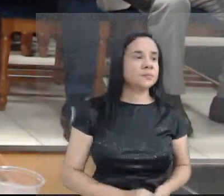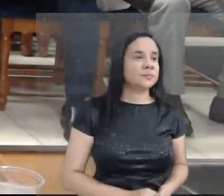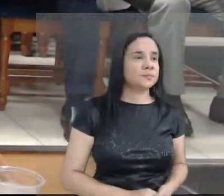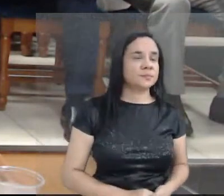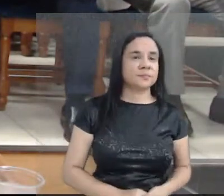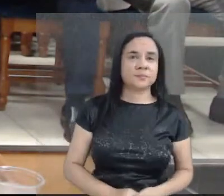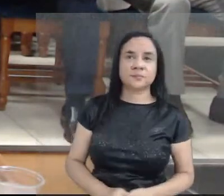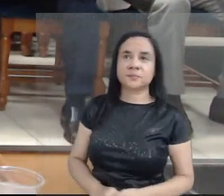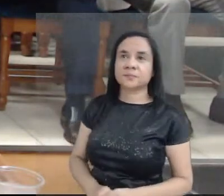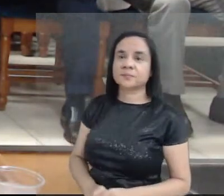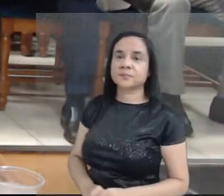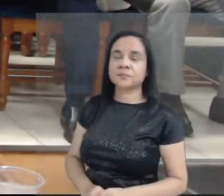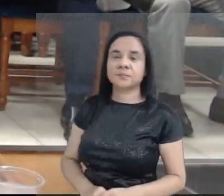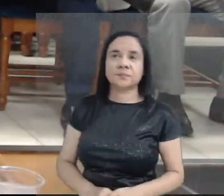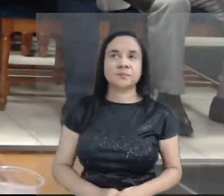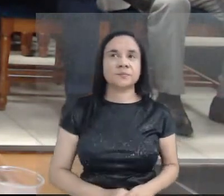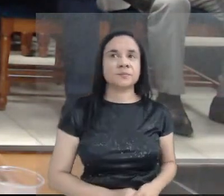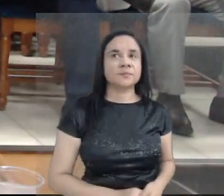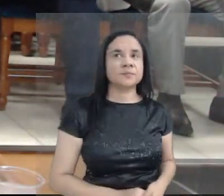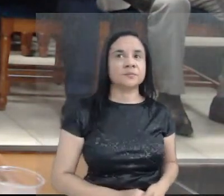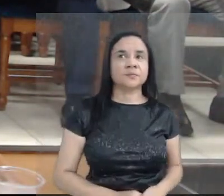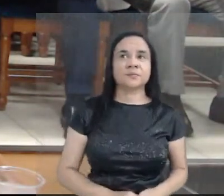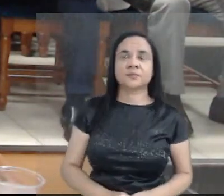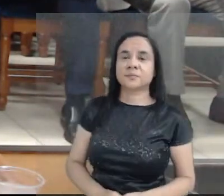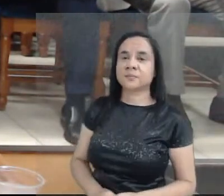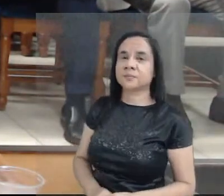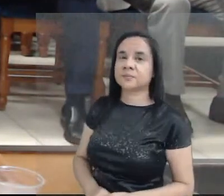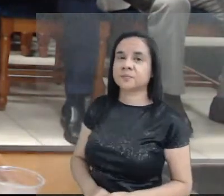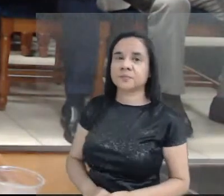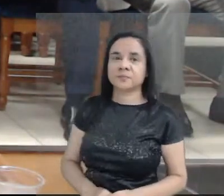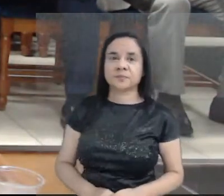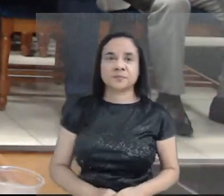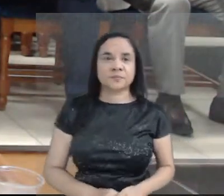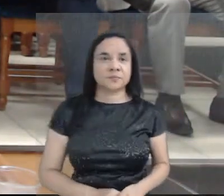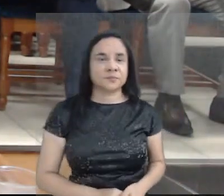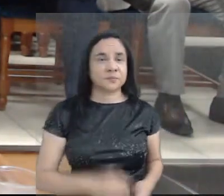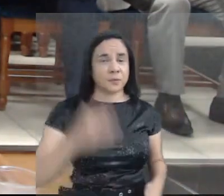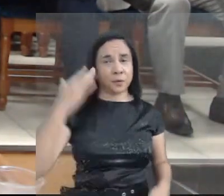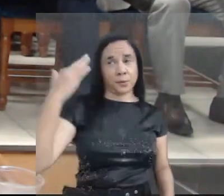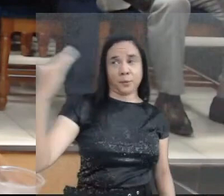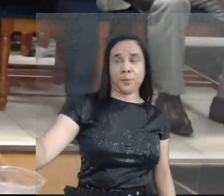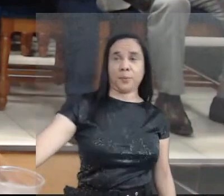Então, com o advento da popularidade de Herodes,